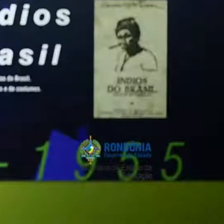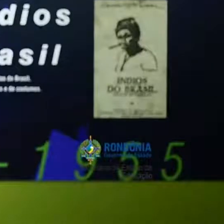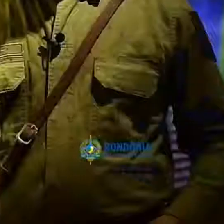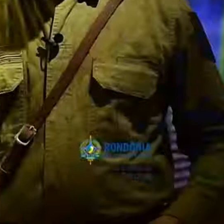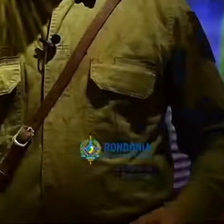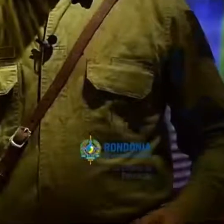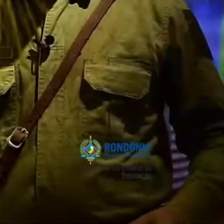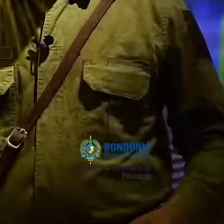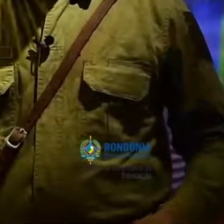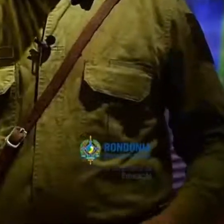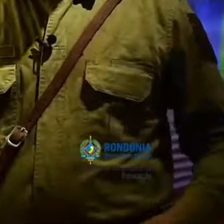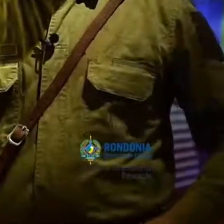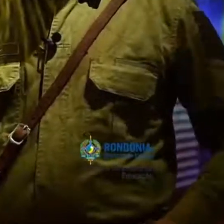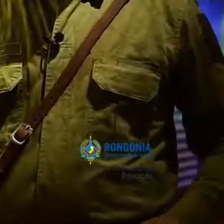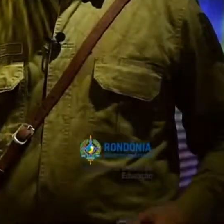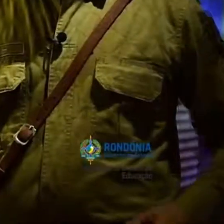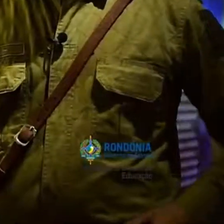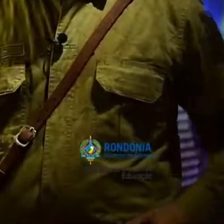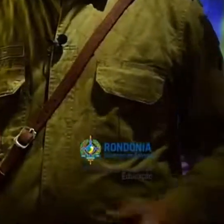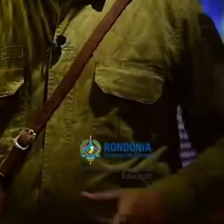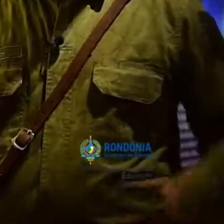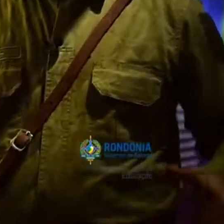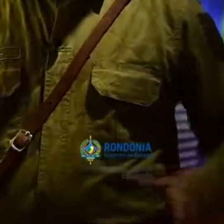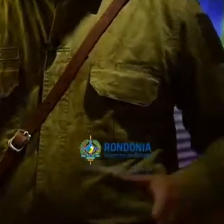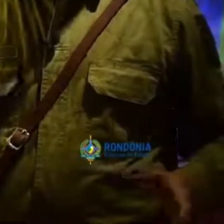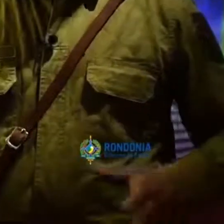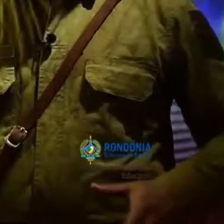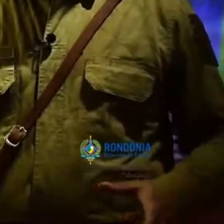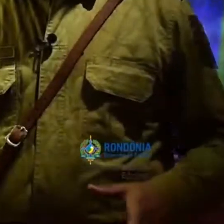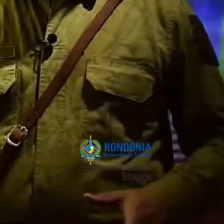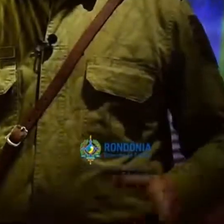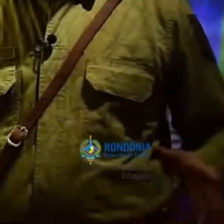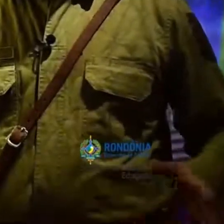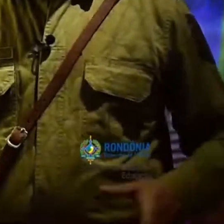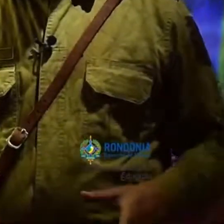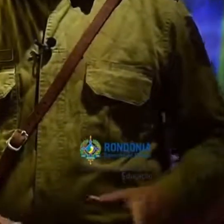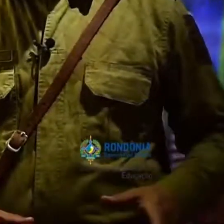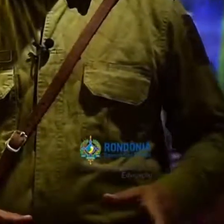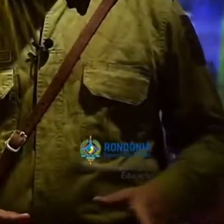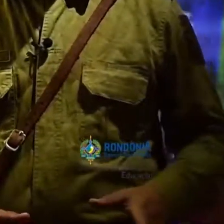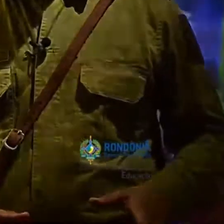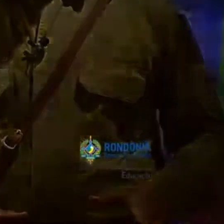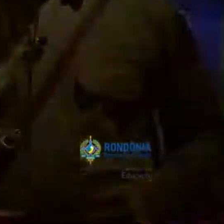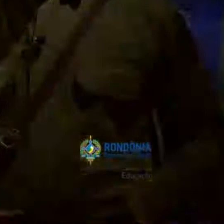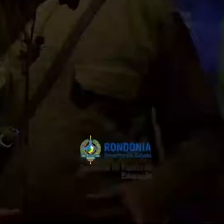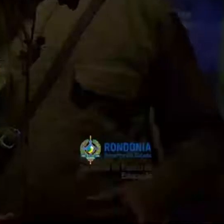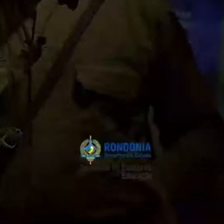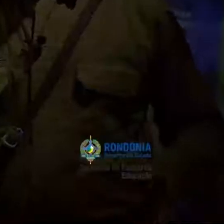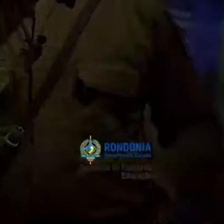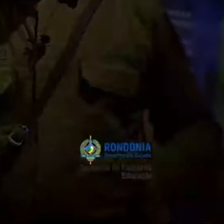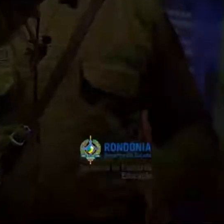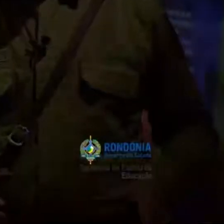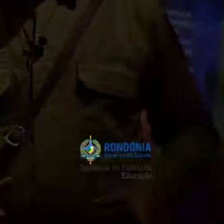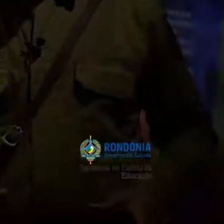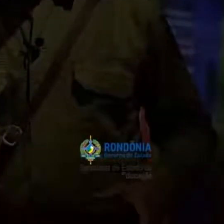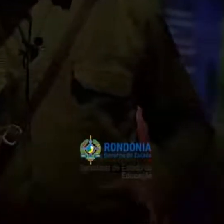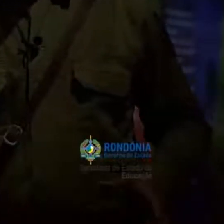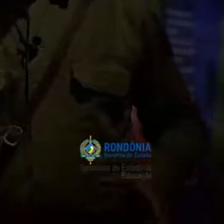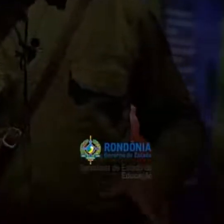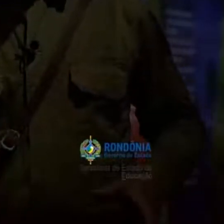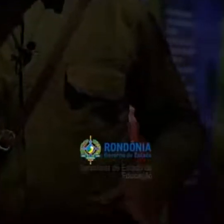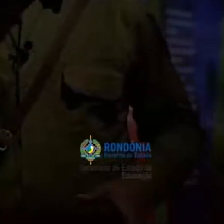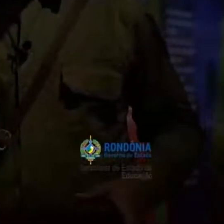receber. Após receber o título de Marechal do Exército Brasileiro pelo Congresso Nacional, em 17 de fevereiro